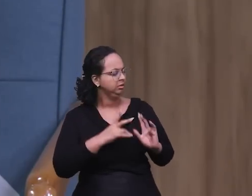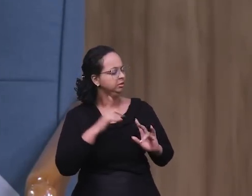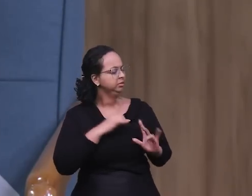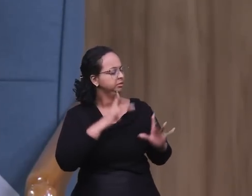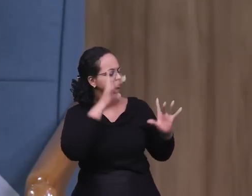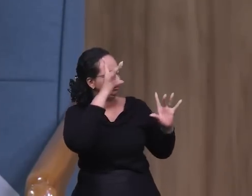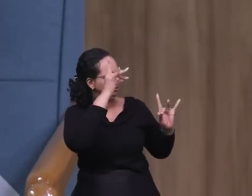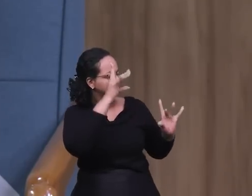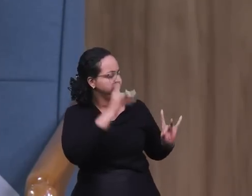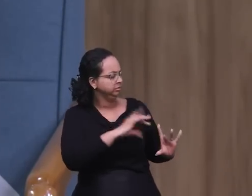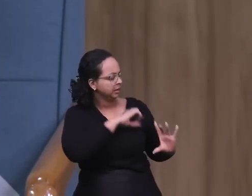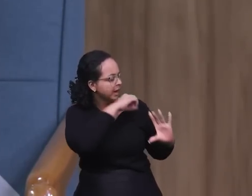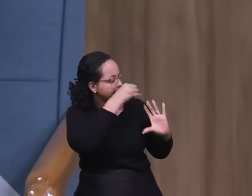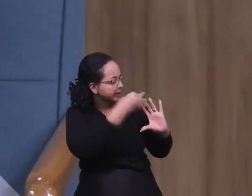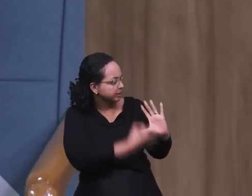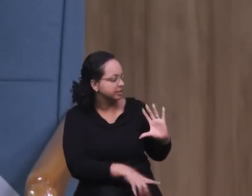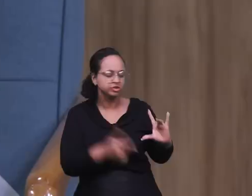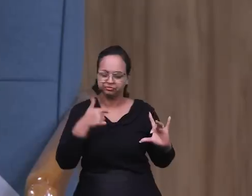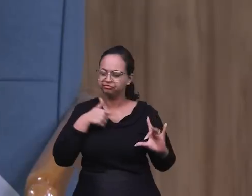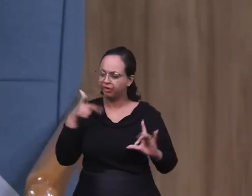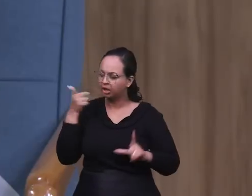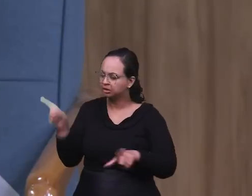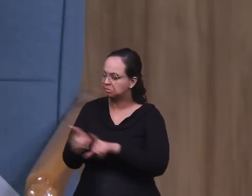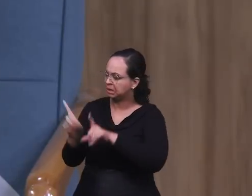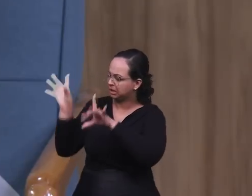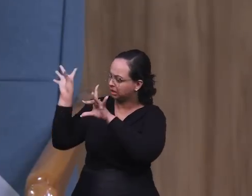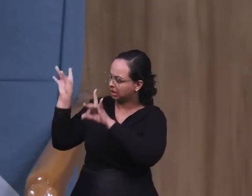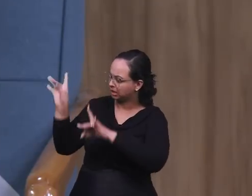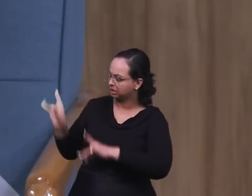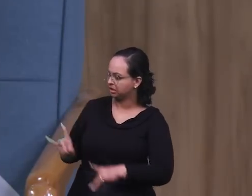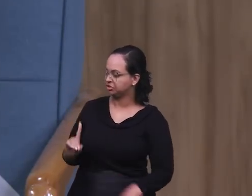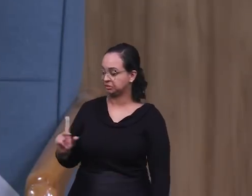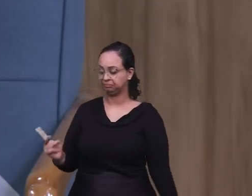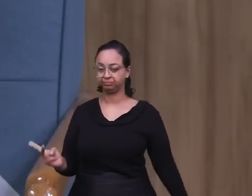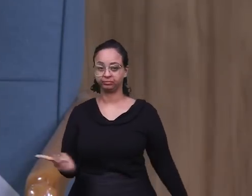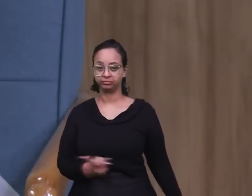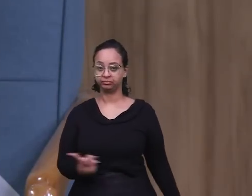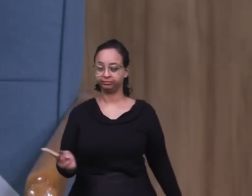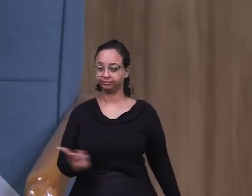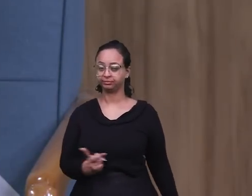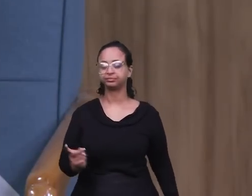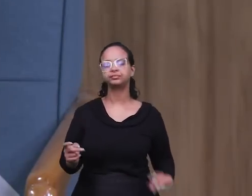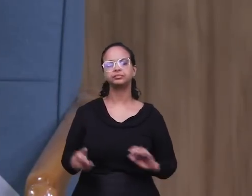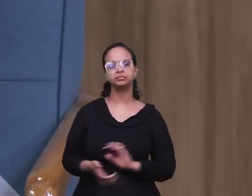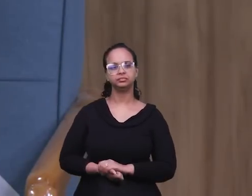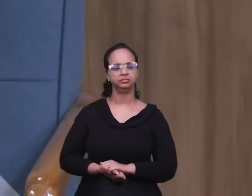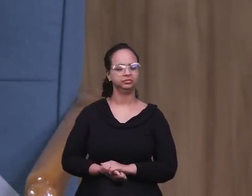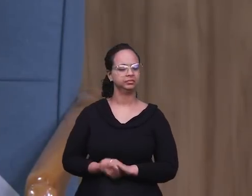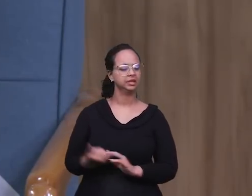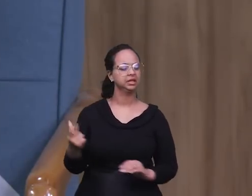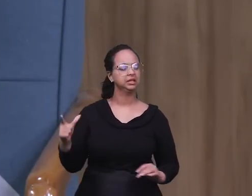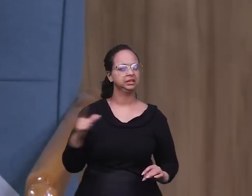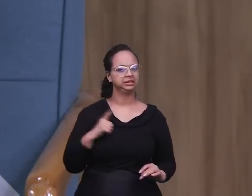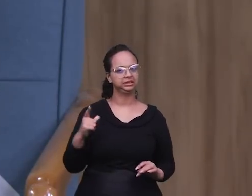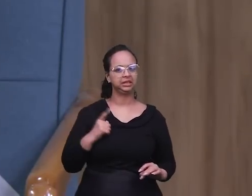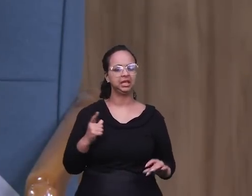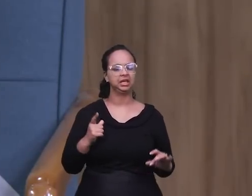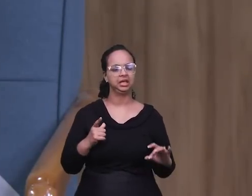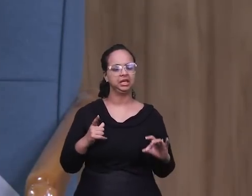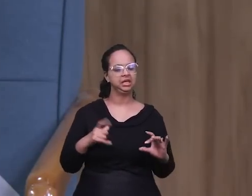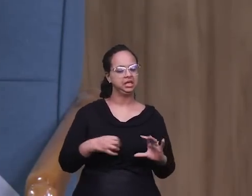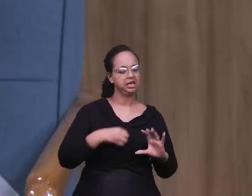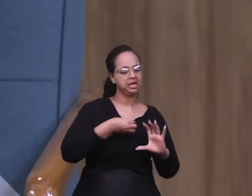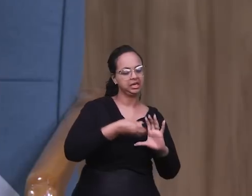identifica características da noiva e a noiva identifica características do noivo. Exatamente. E a gente percebe que nas características que o